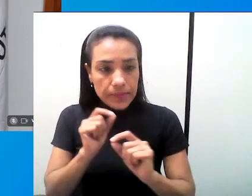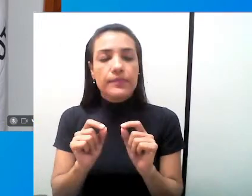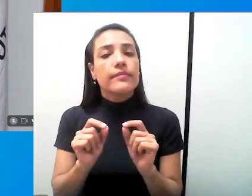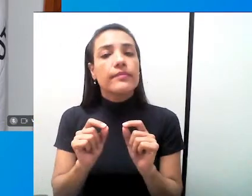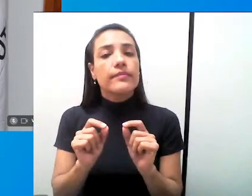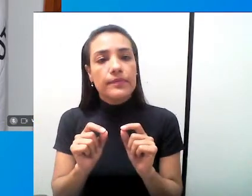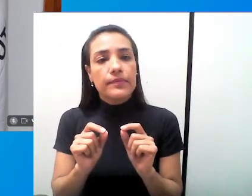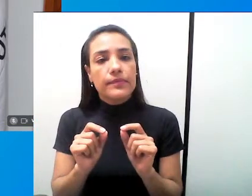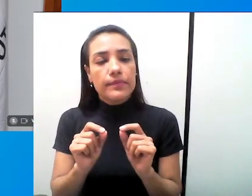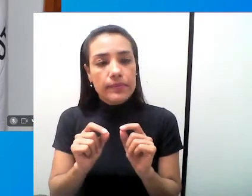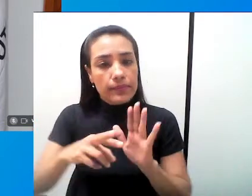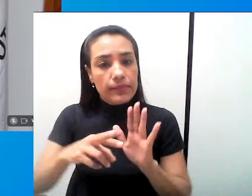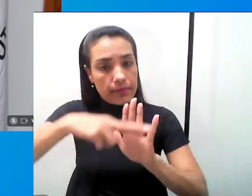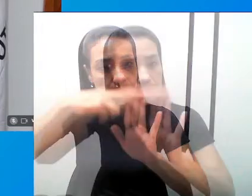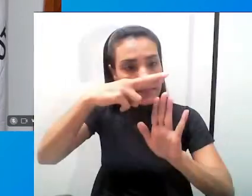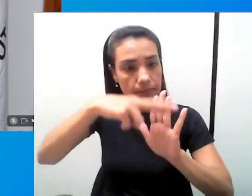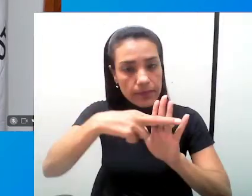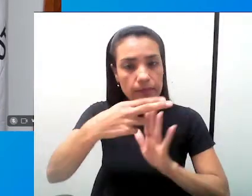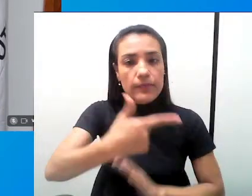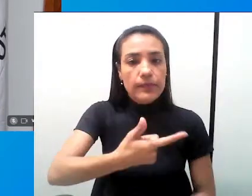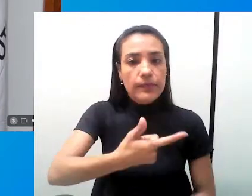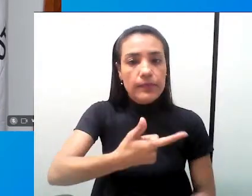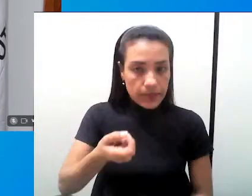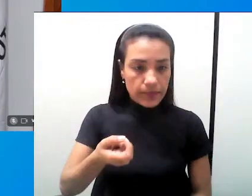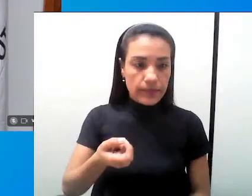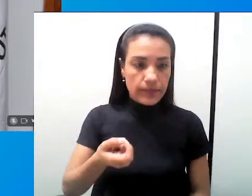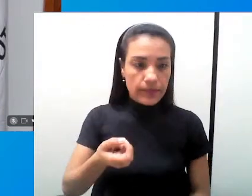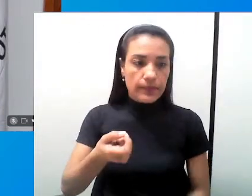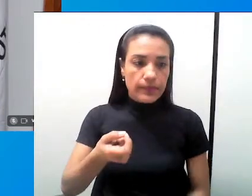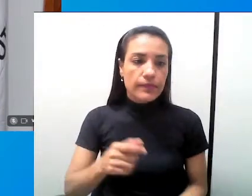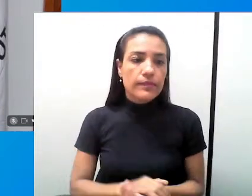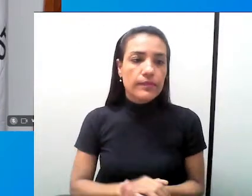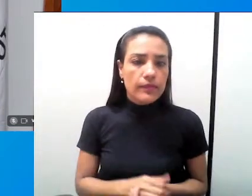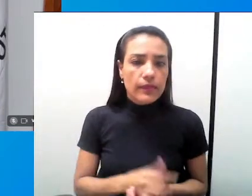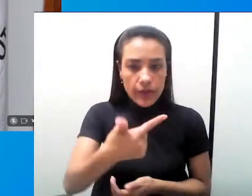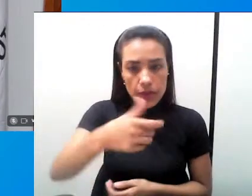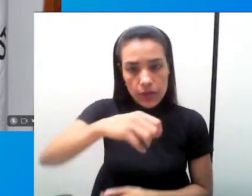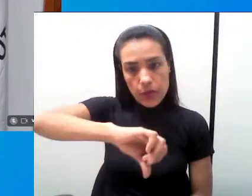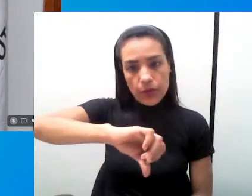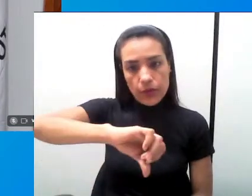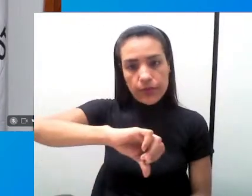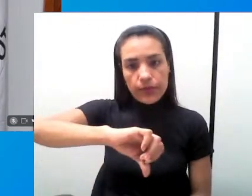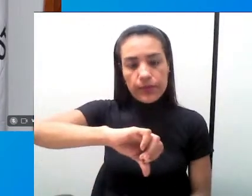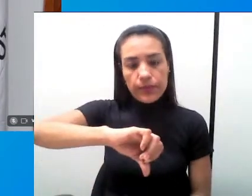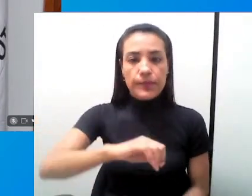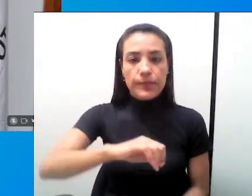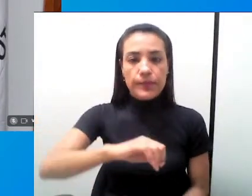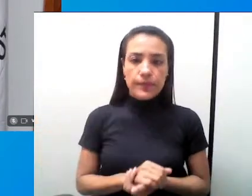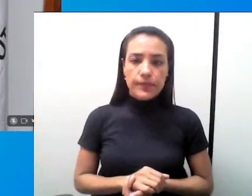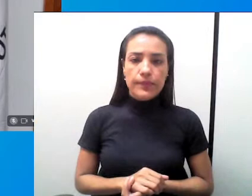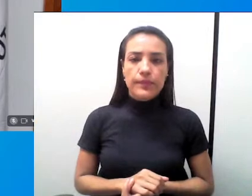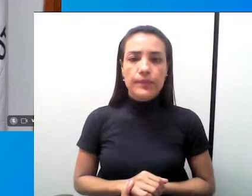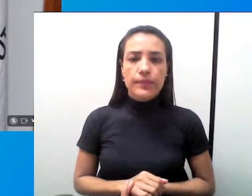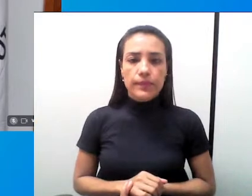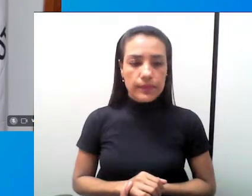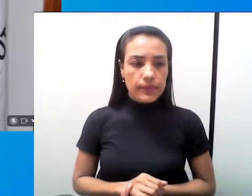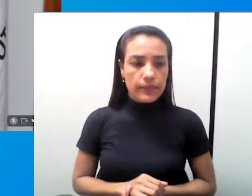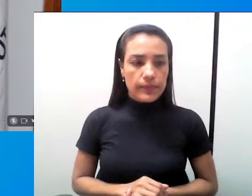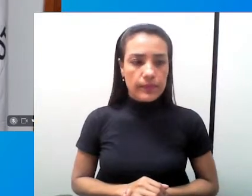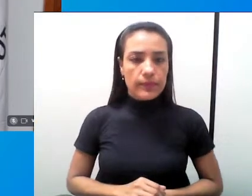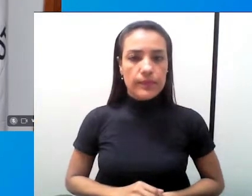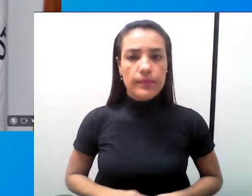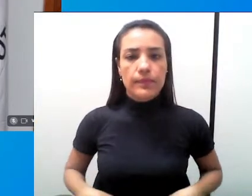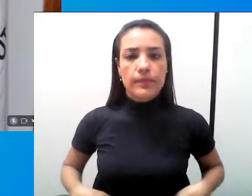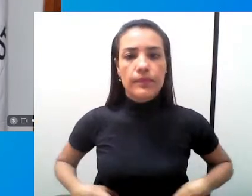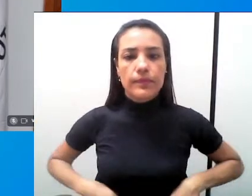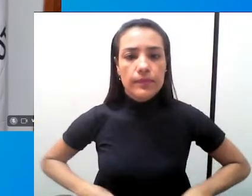resolução número 29, que foi publicada em agosto de 2021, né, no ano passado, é recentíssima, mas tendo por